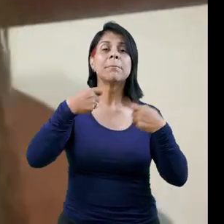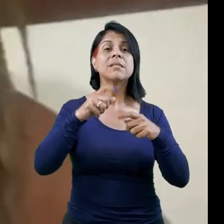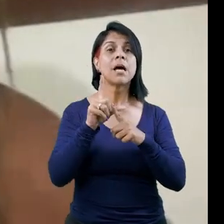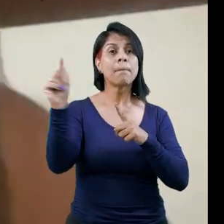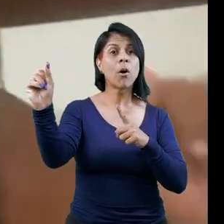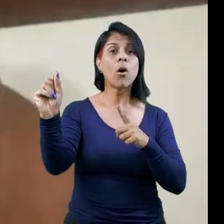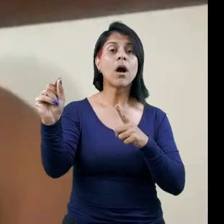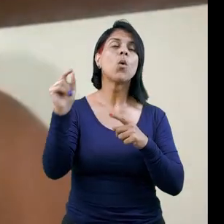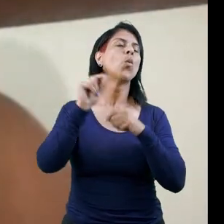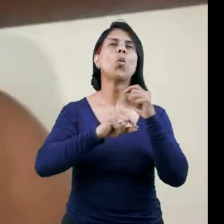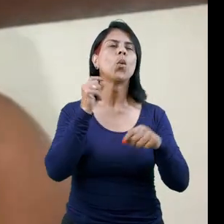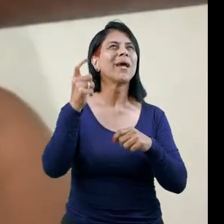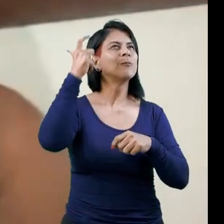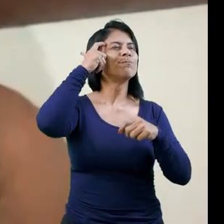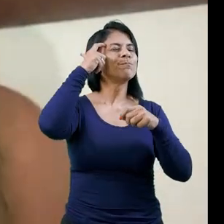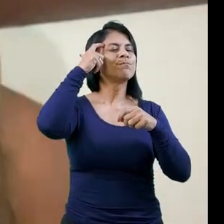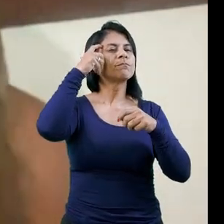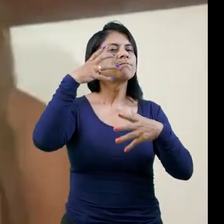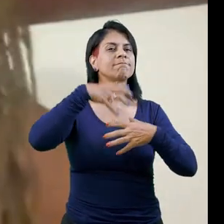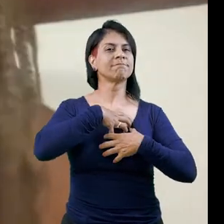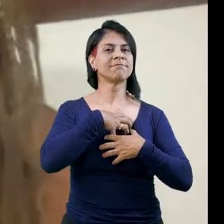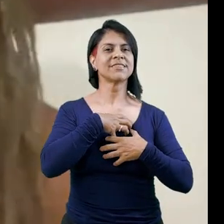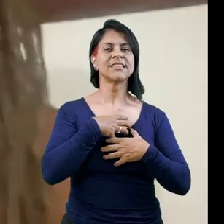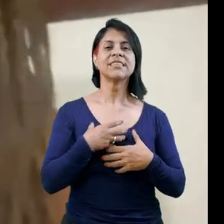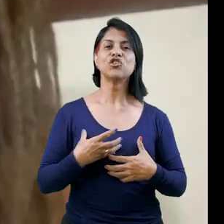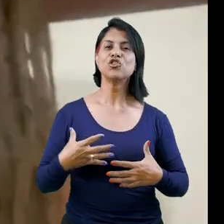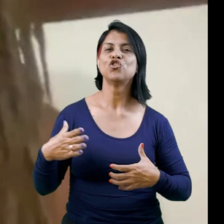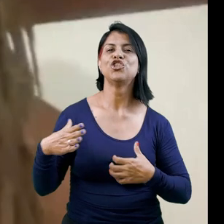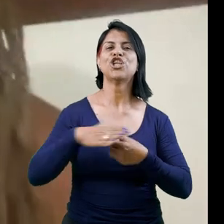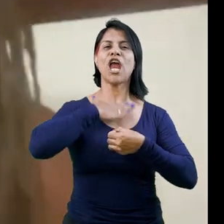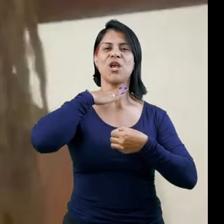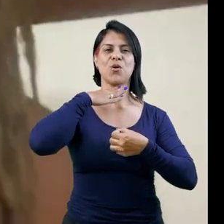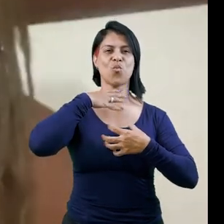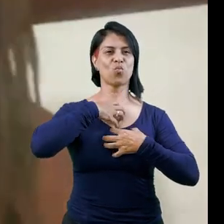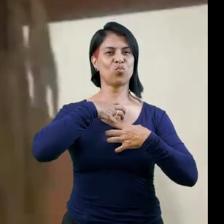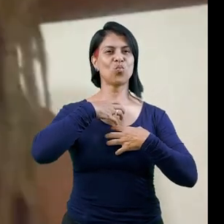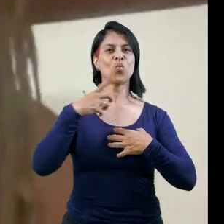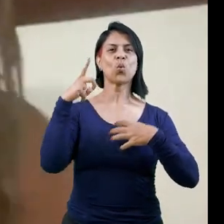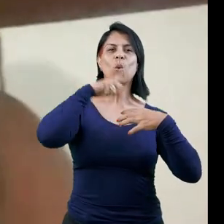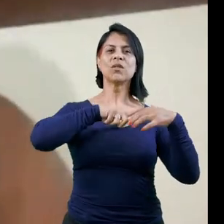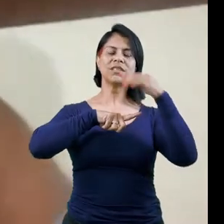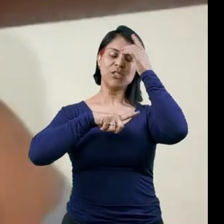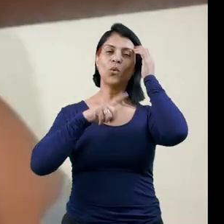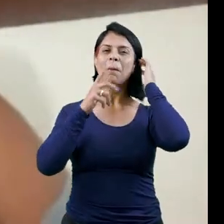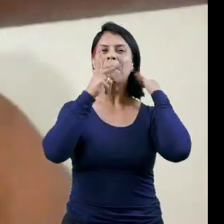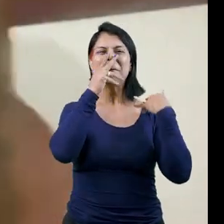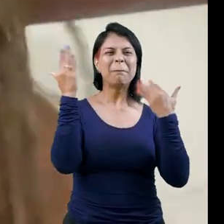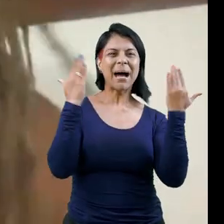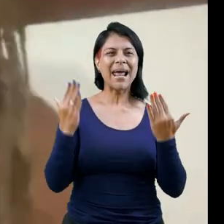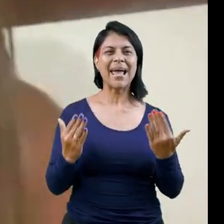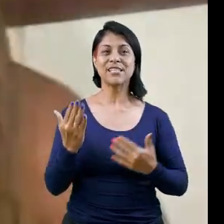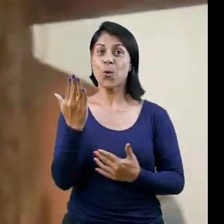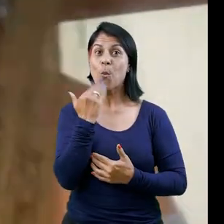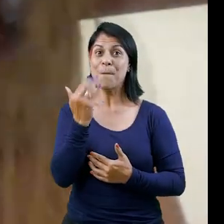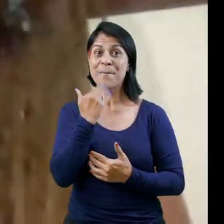gente vai sair certamente daqui com o bucho cheio, com a sensação de que comeu e gostou da comida. Uma